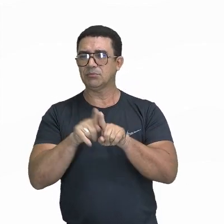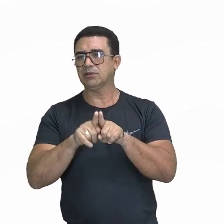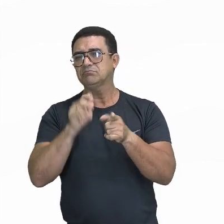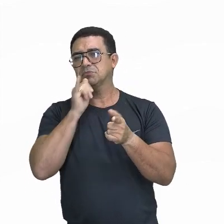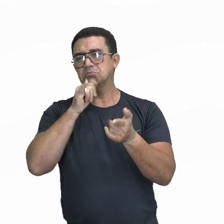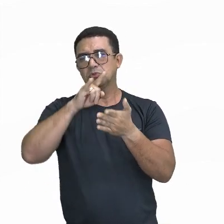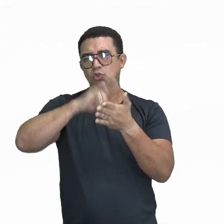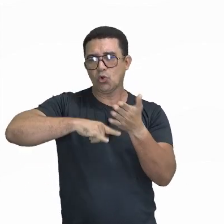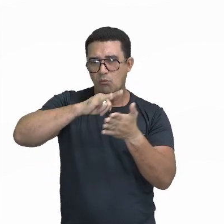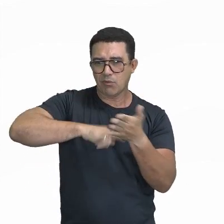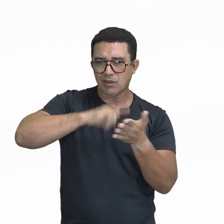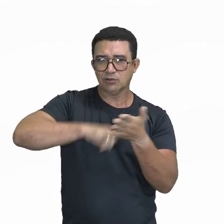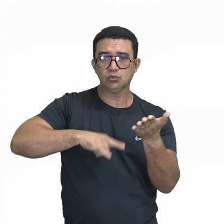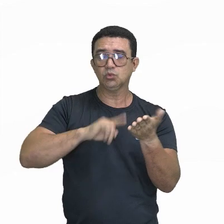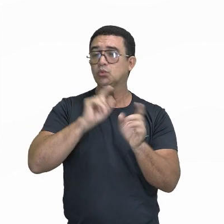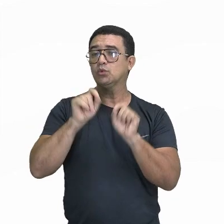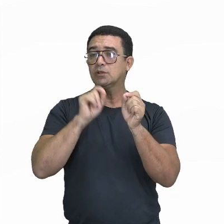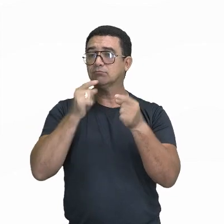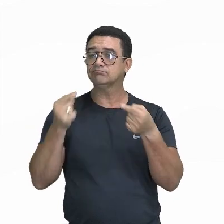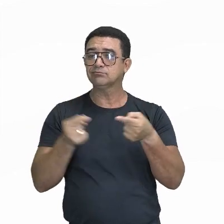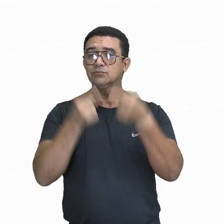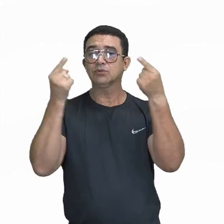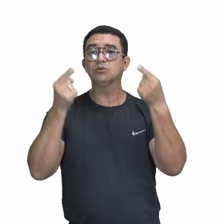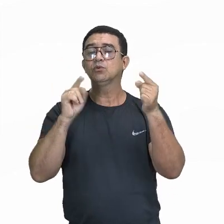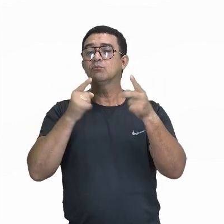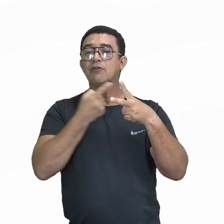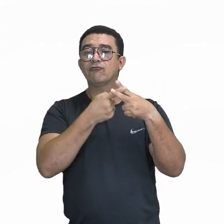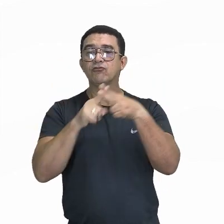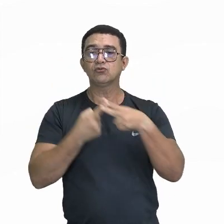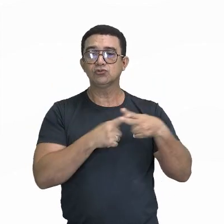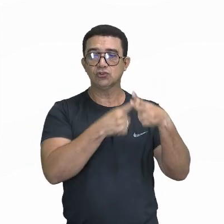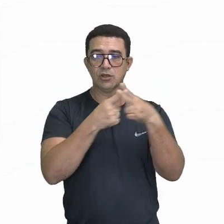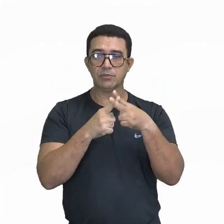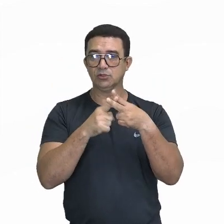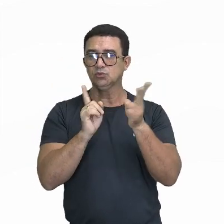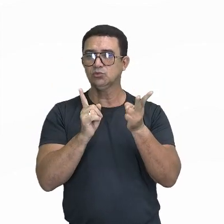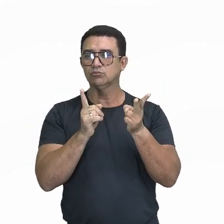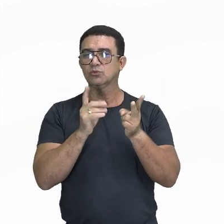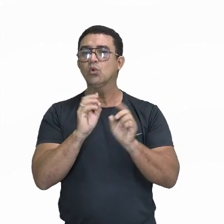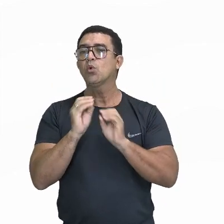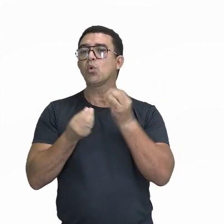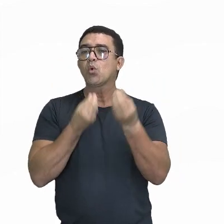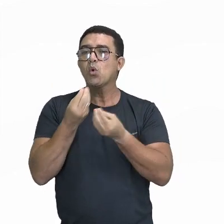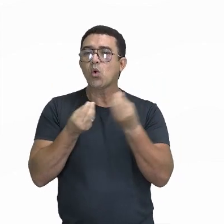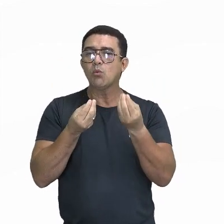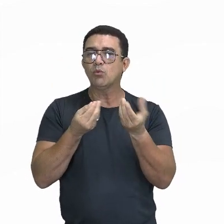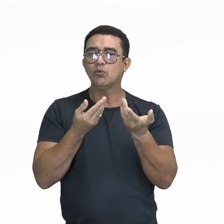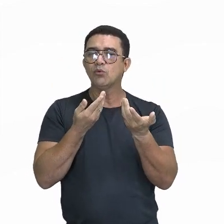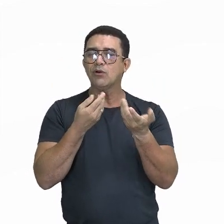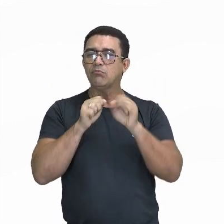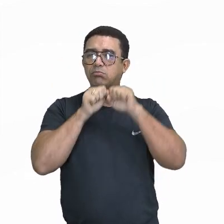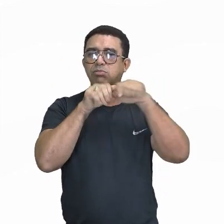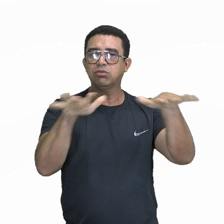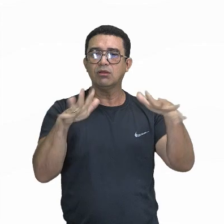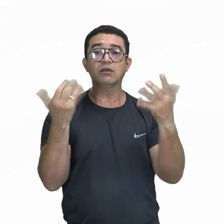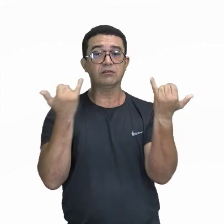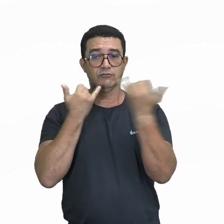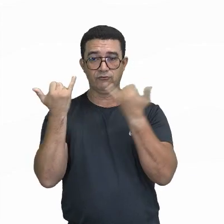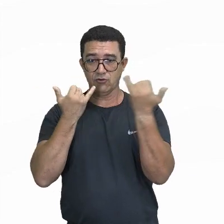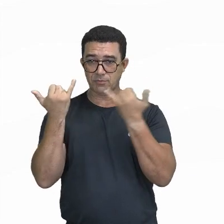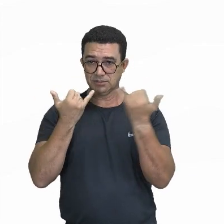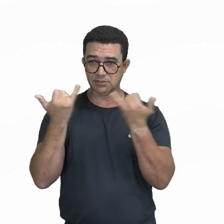documentação relativos ao funcionamento de um conjunto de tratamentos de informação. É um